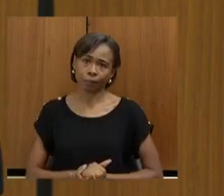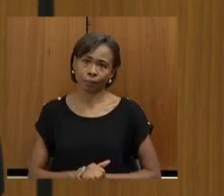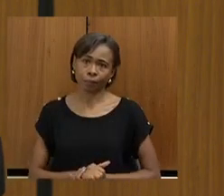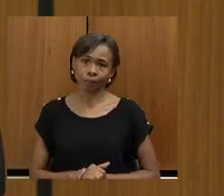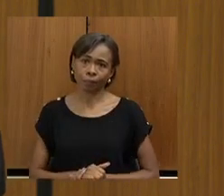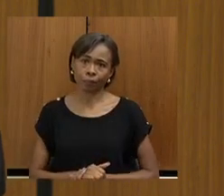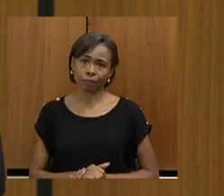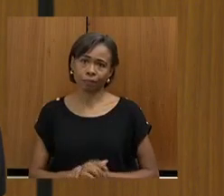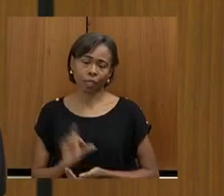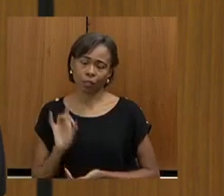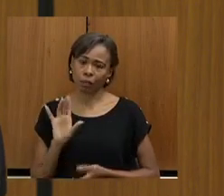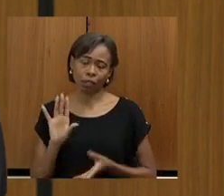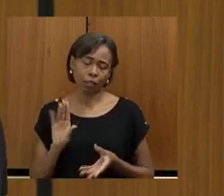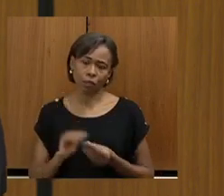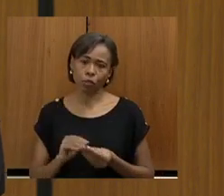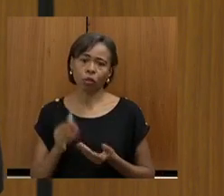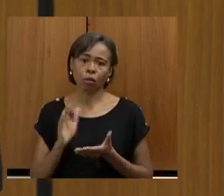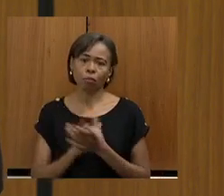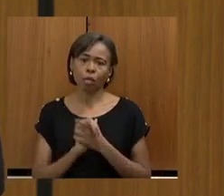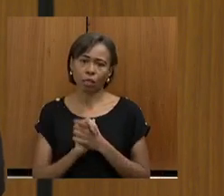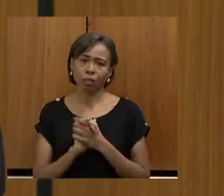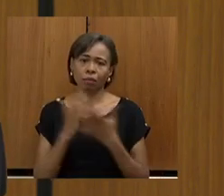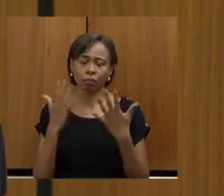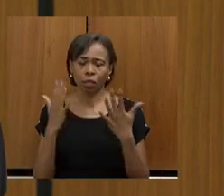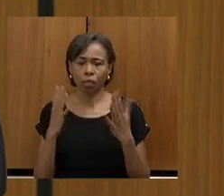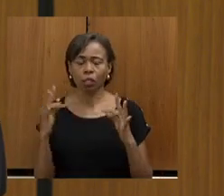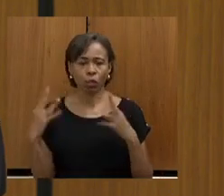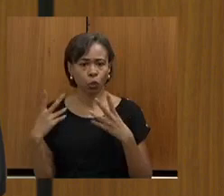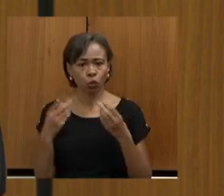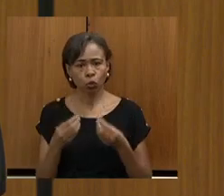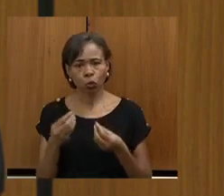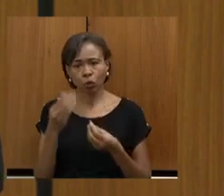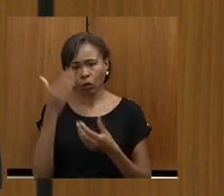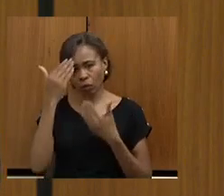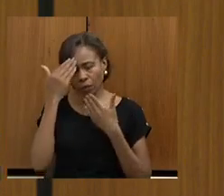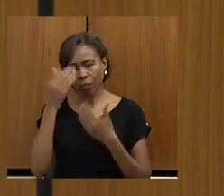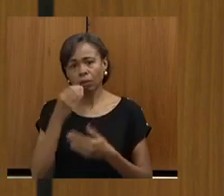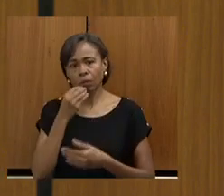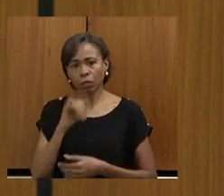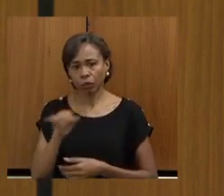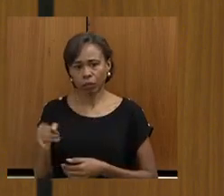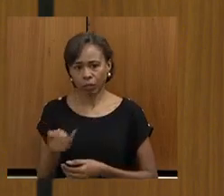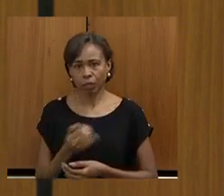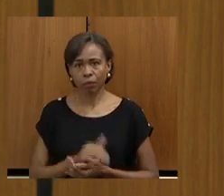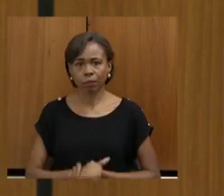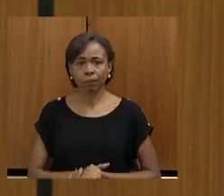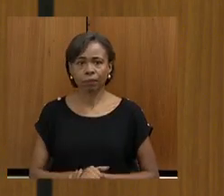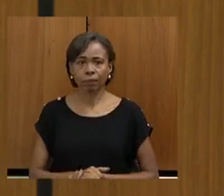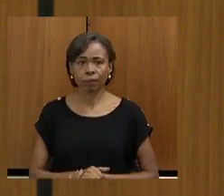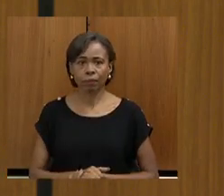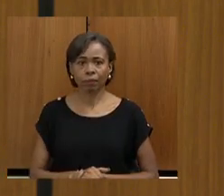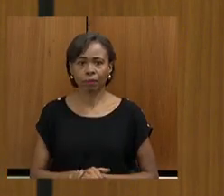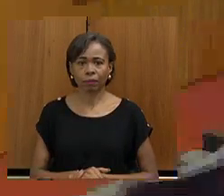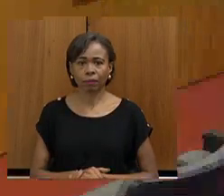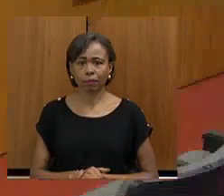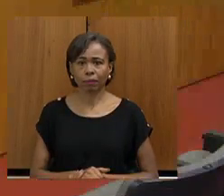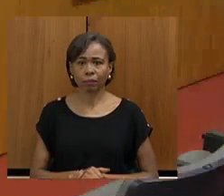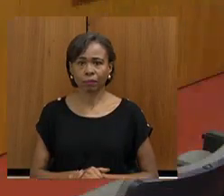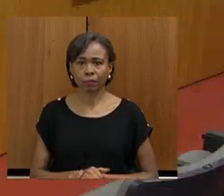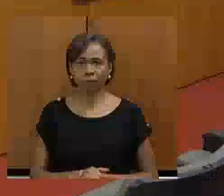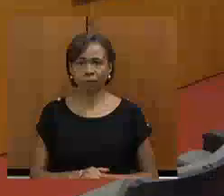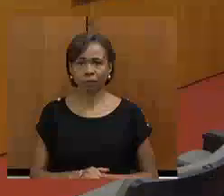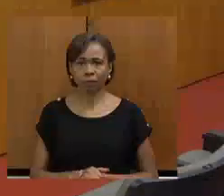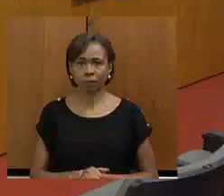Então, é isso. Parabéns a todos. Agradeço a oportunidade da palavra. Muito obrigado. Renata Rocha.